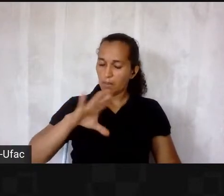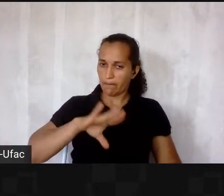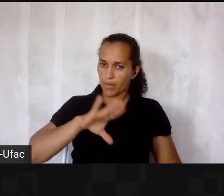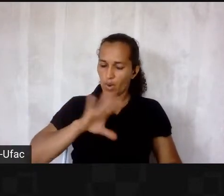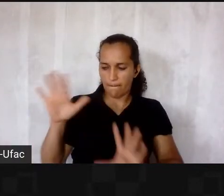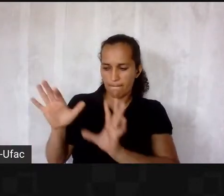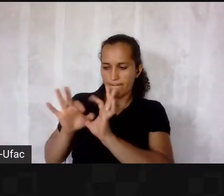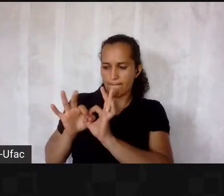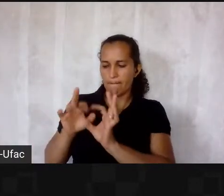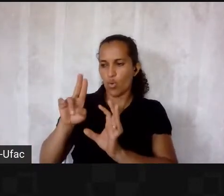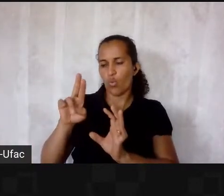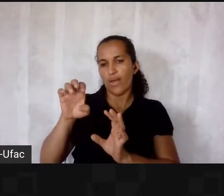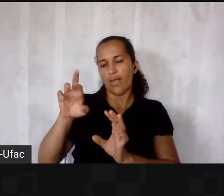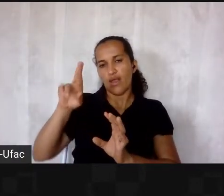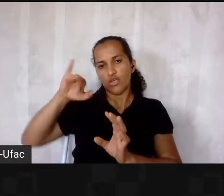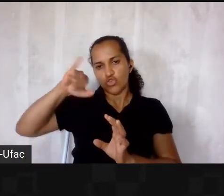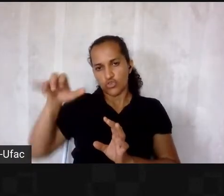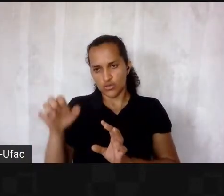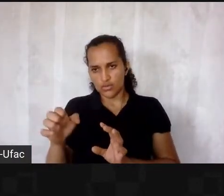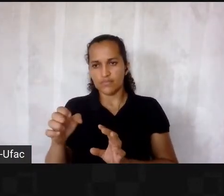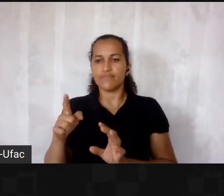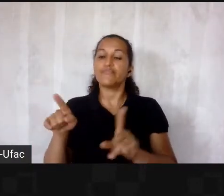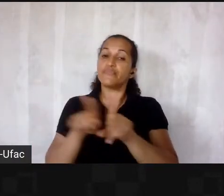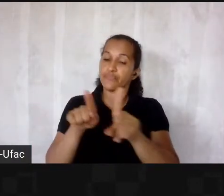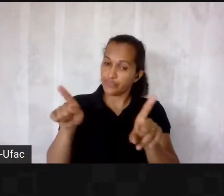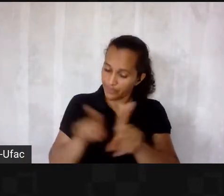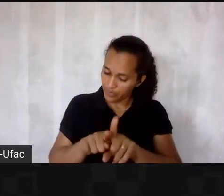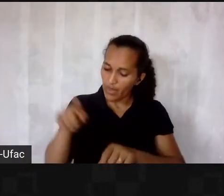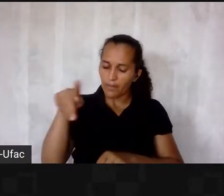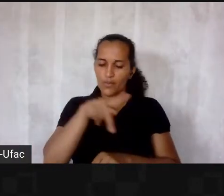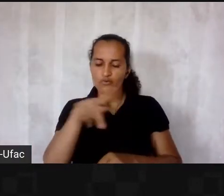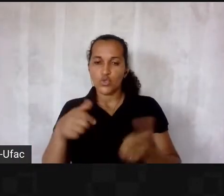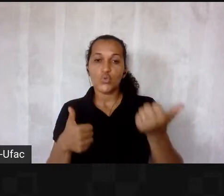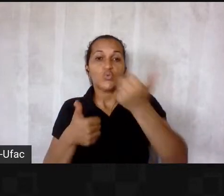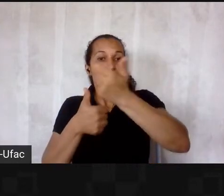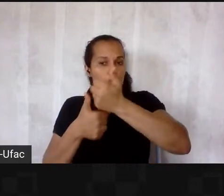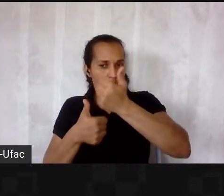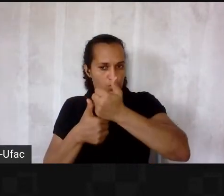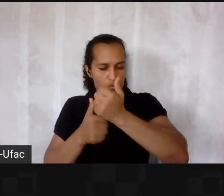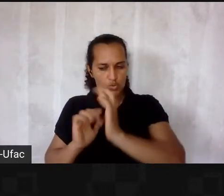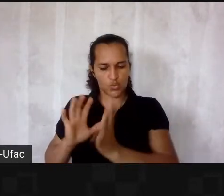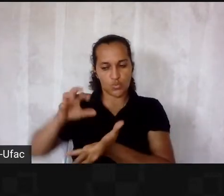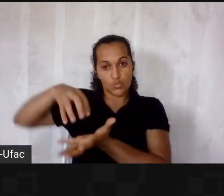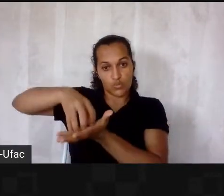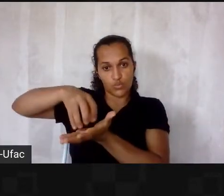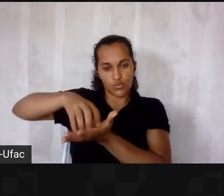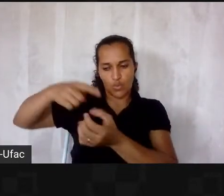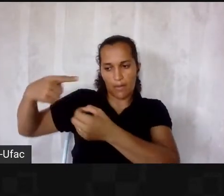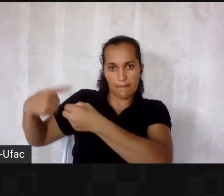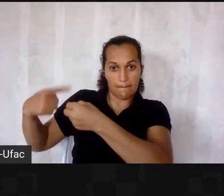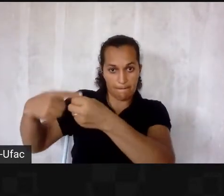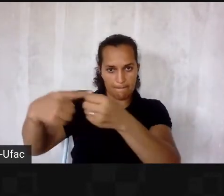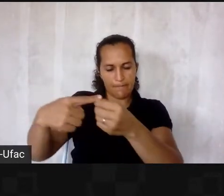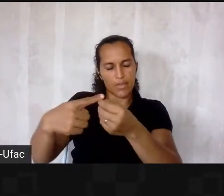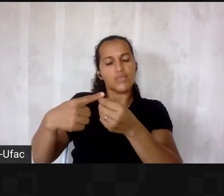com a UERJ. Ela também foi professora substituta do Núcleo de Interiorização por quase